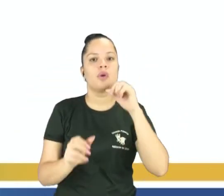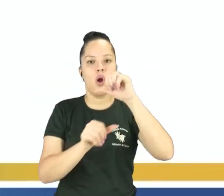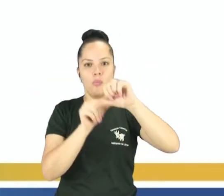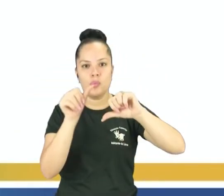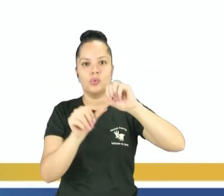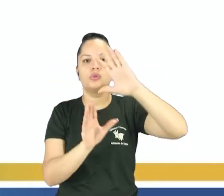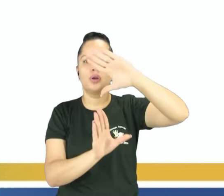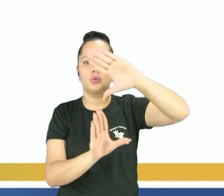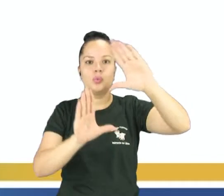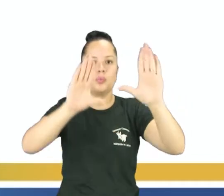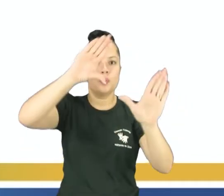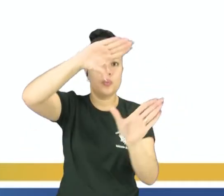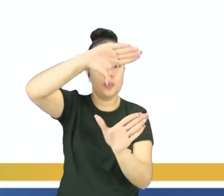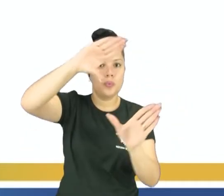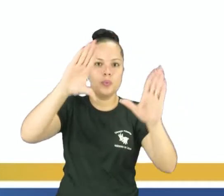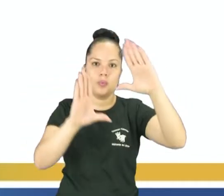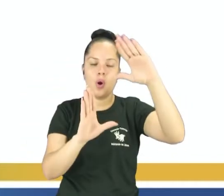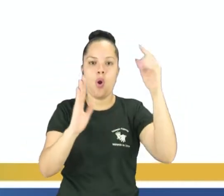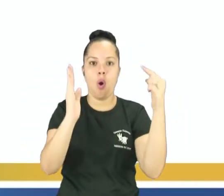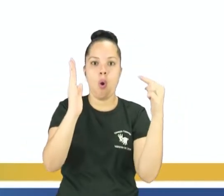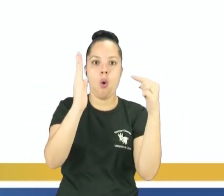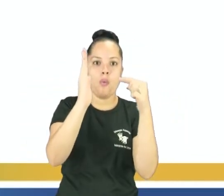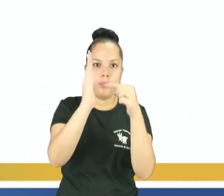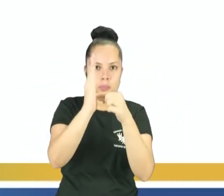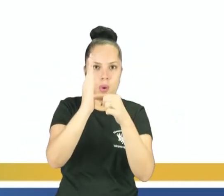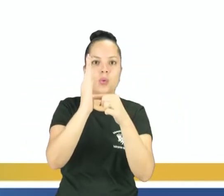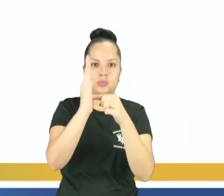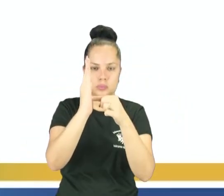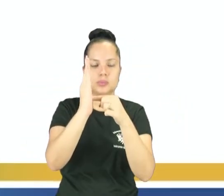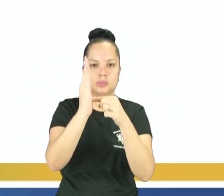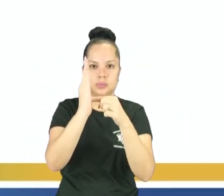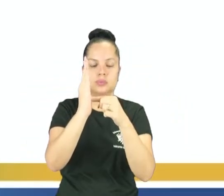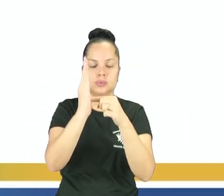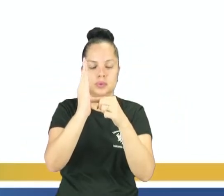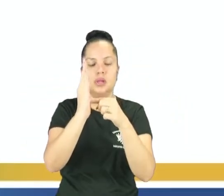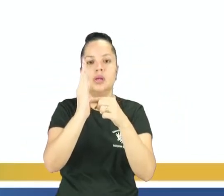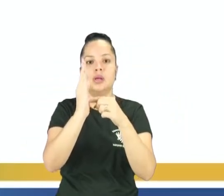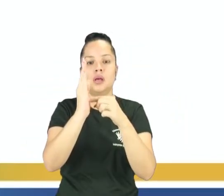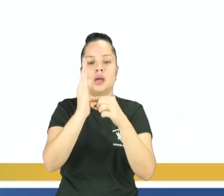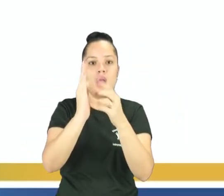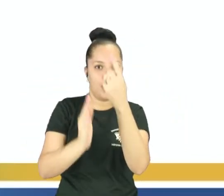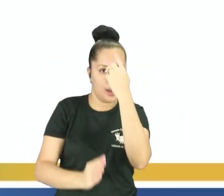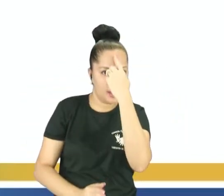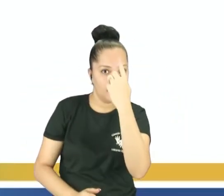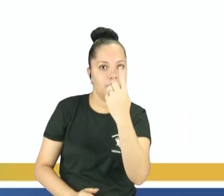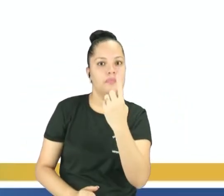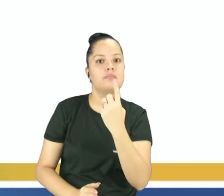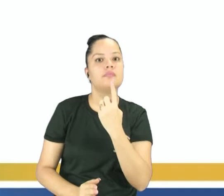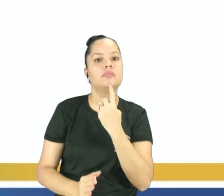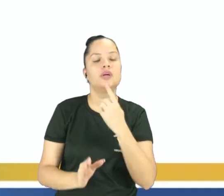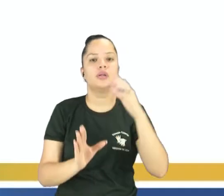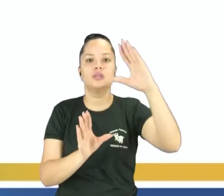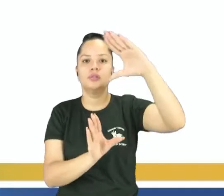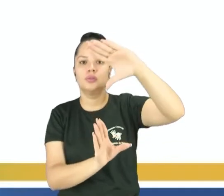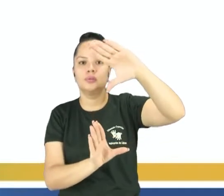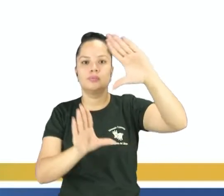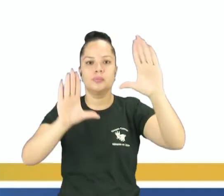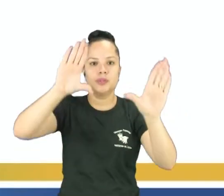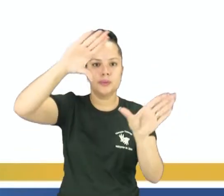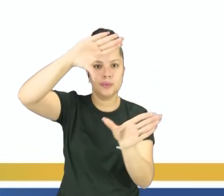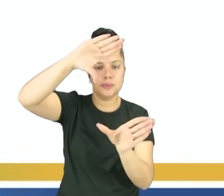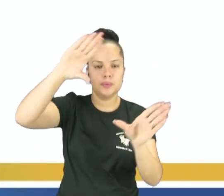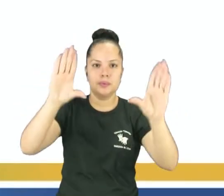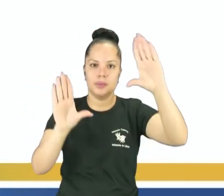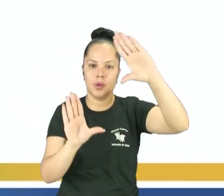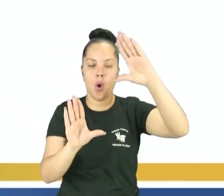ângulos segundo um ponto central, o centro de rotação, ou seja, a figura final é obtida através de uma figura inicial, onde é